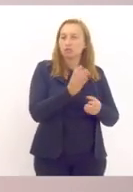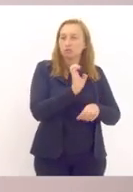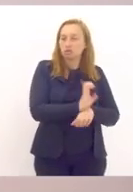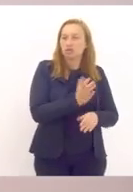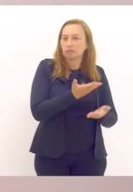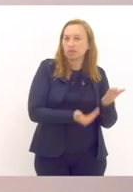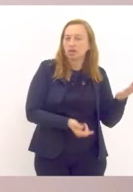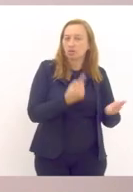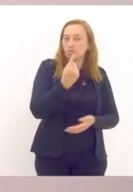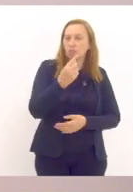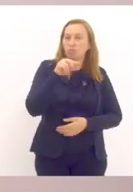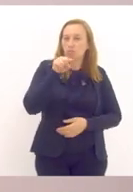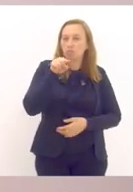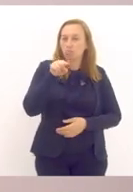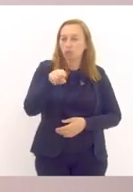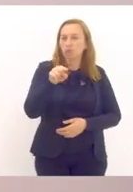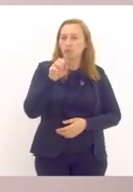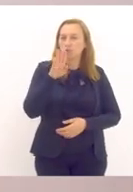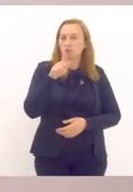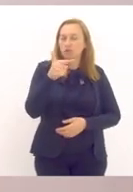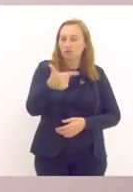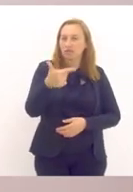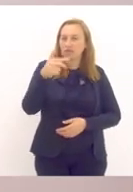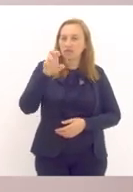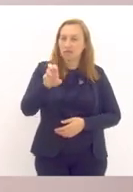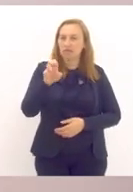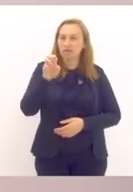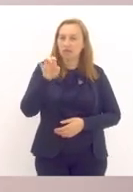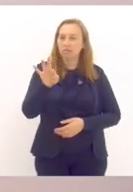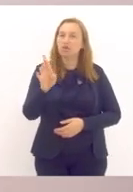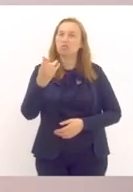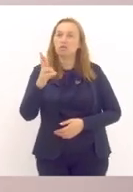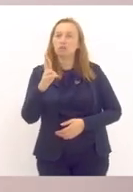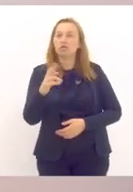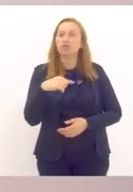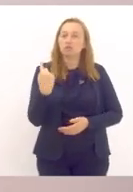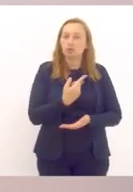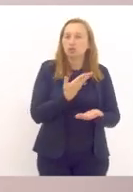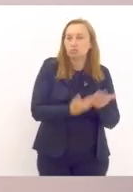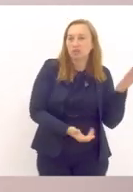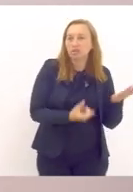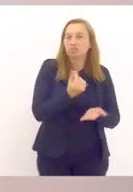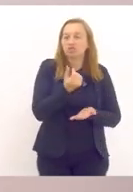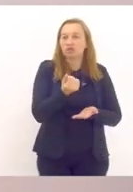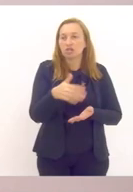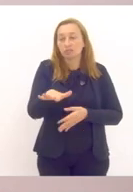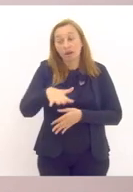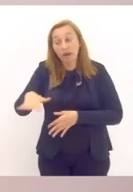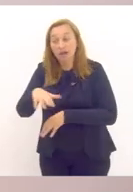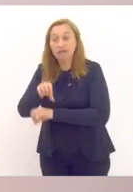1,25 bilhões. Isso significa dizer que nós perdemos dinheiro para a educação.